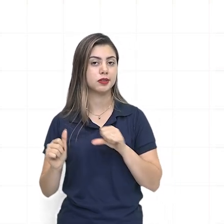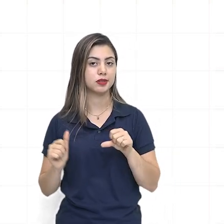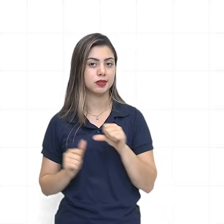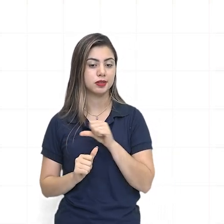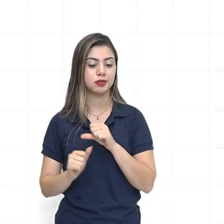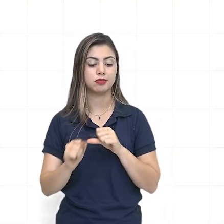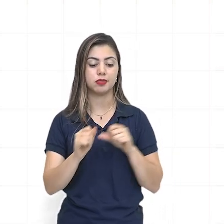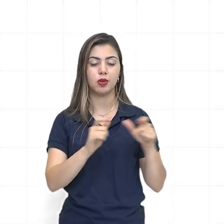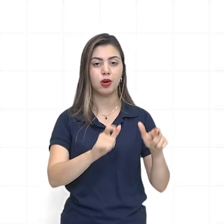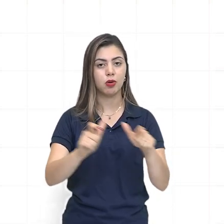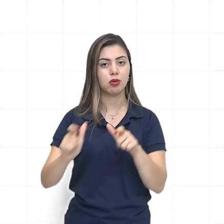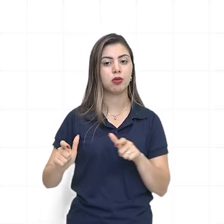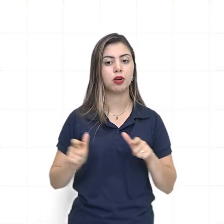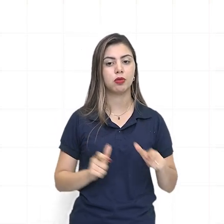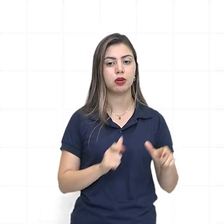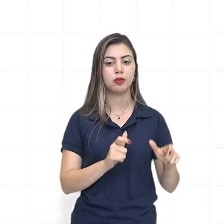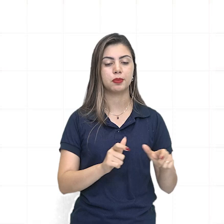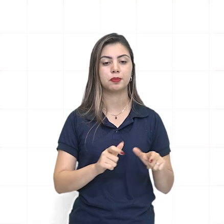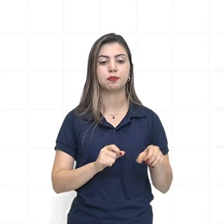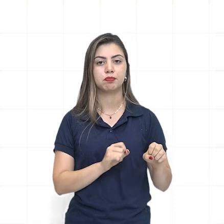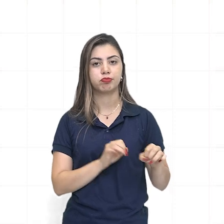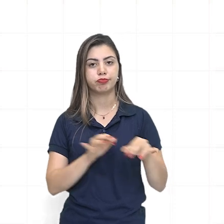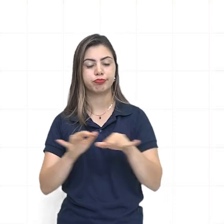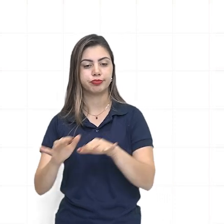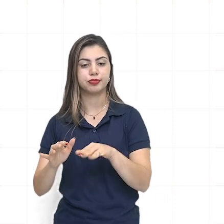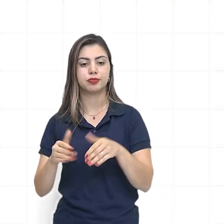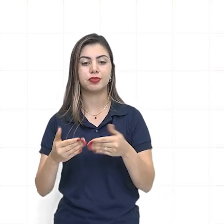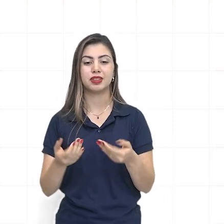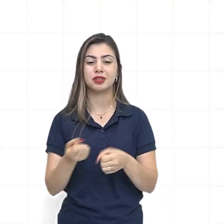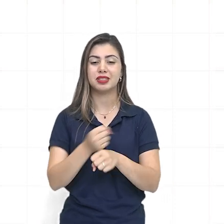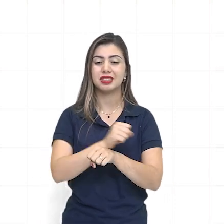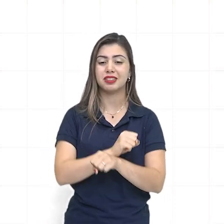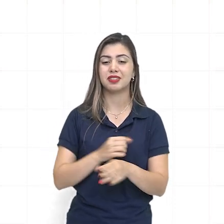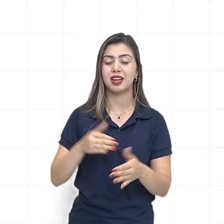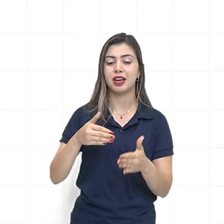de territórios. A escravidão perdurou até